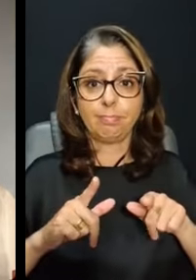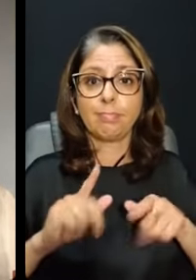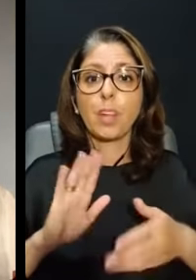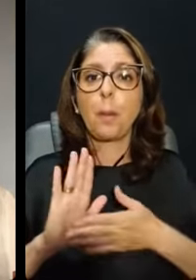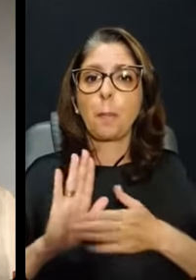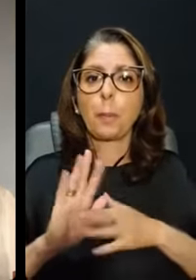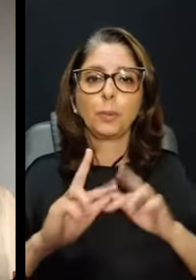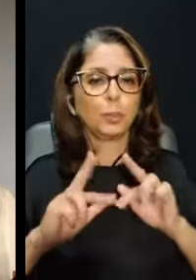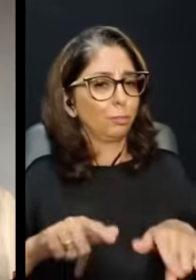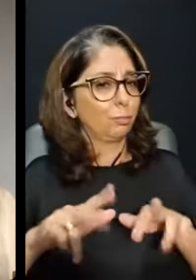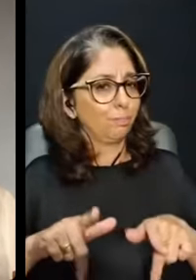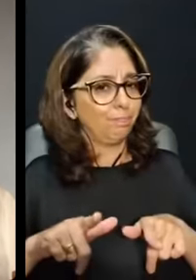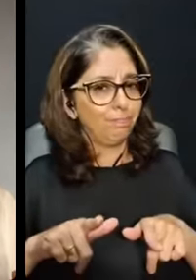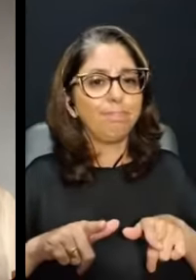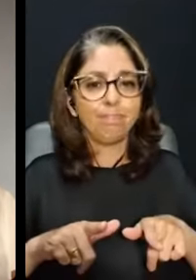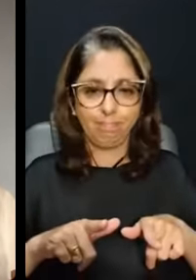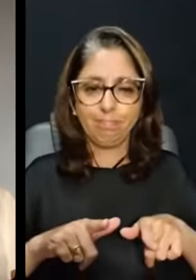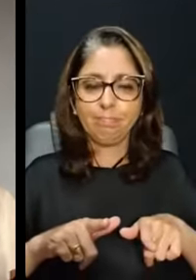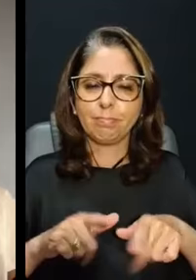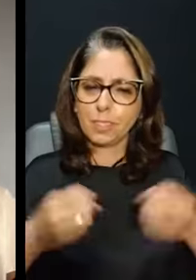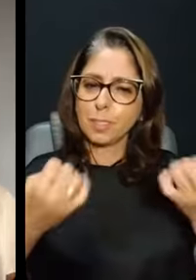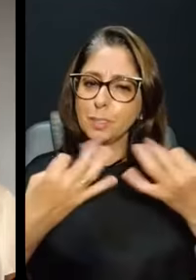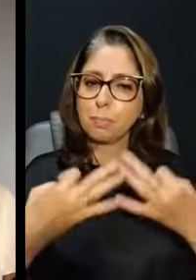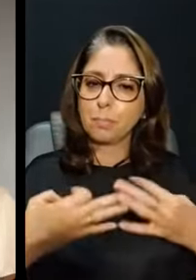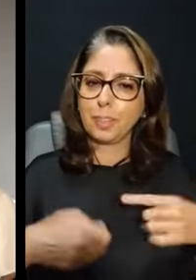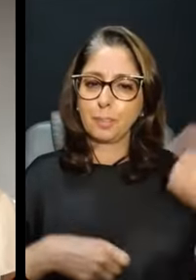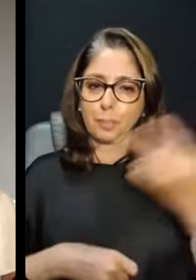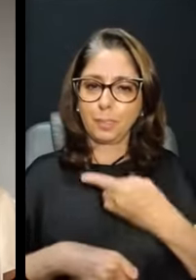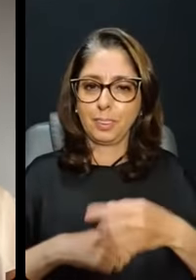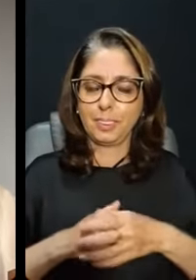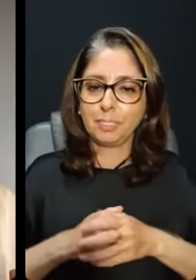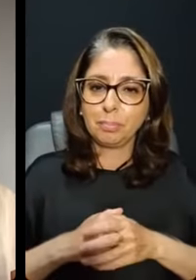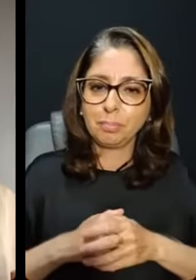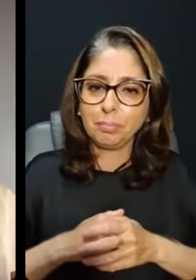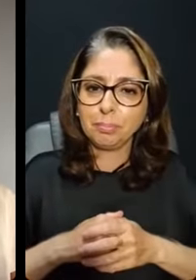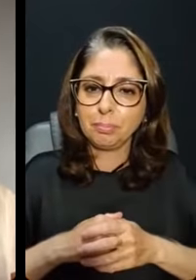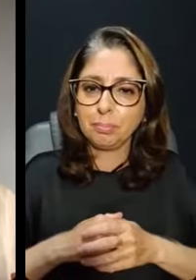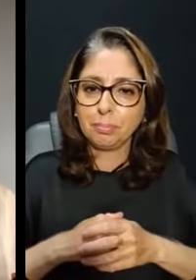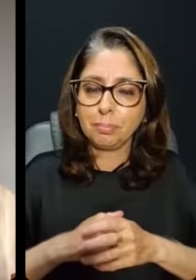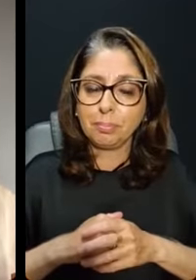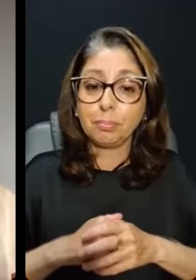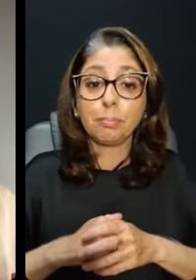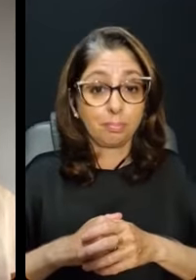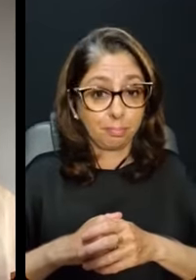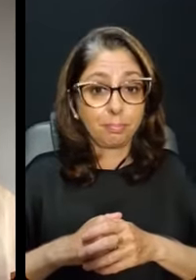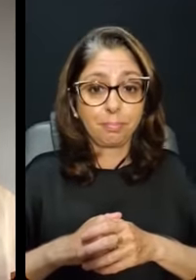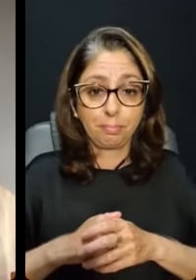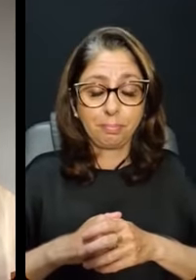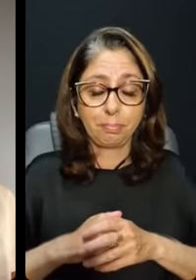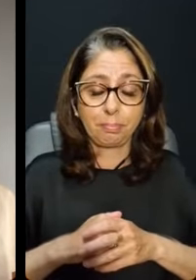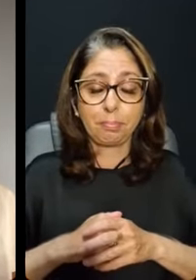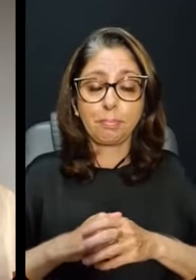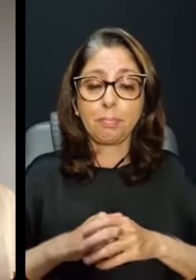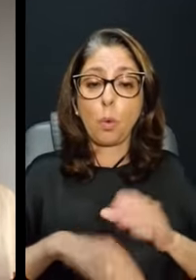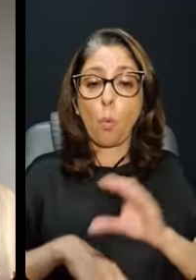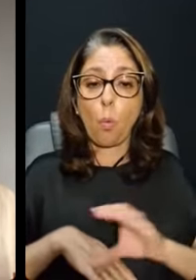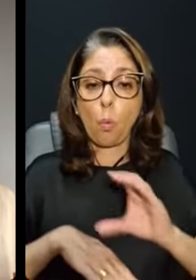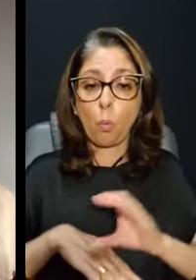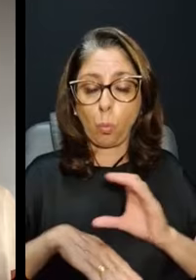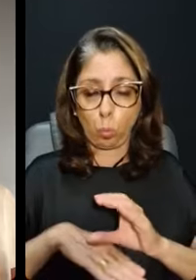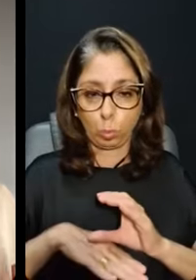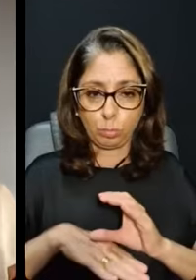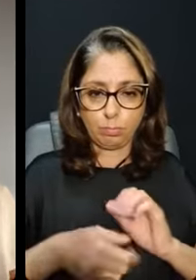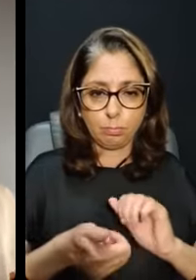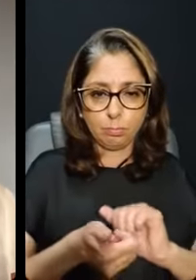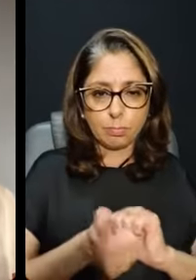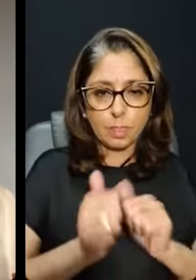completamente diferente. Eu queria que você falasse um pouquinho disso. O curso de acessibilidade residencial, a proposta dele é